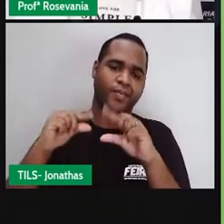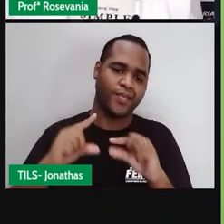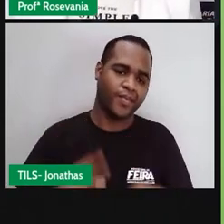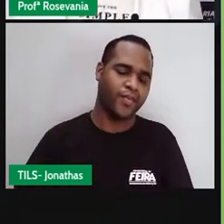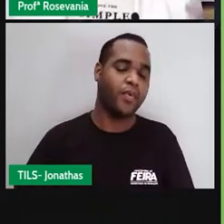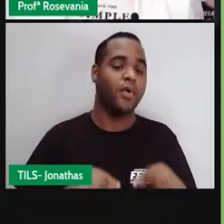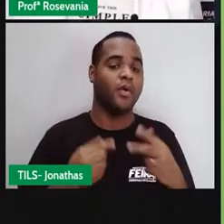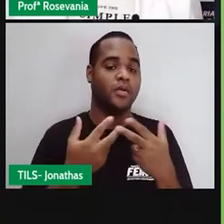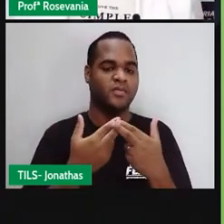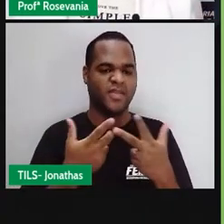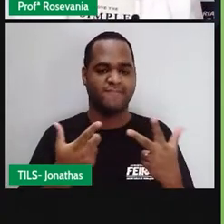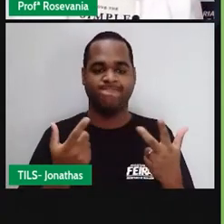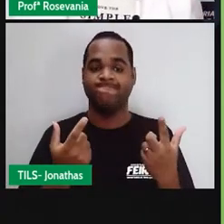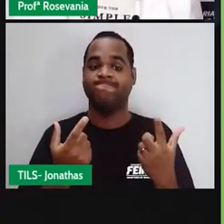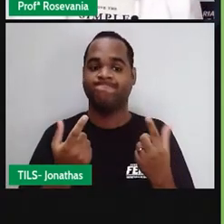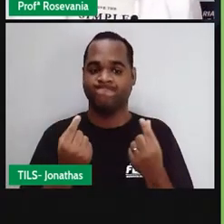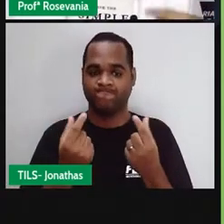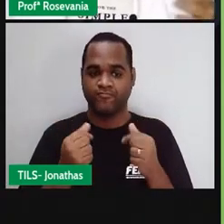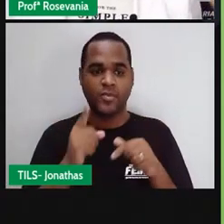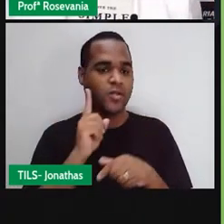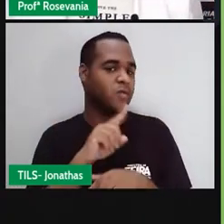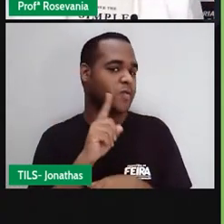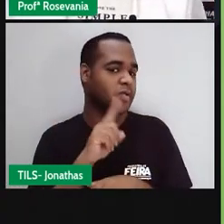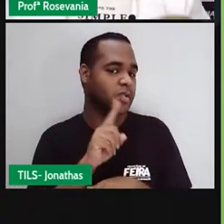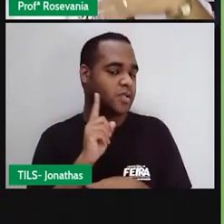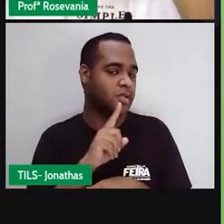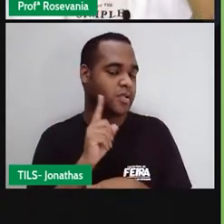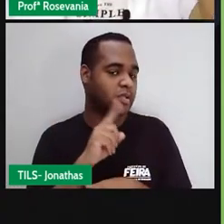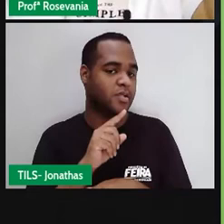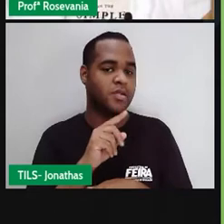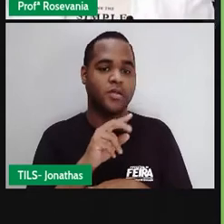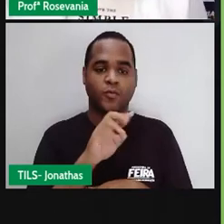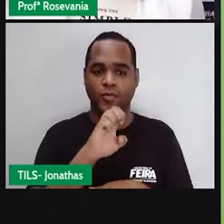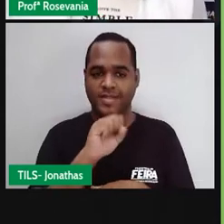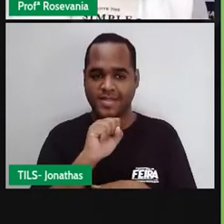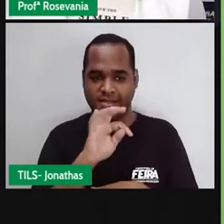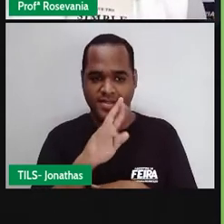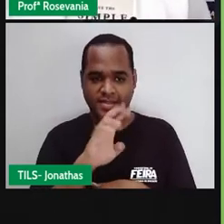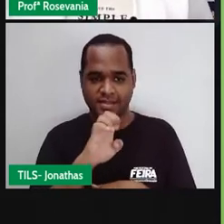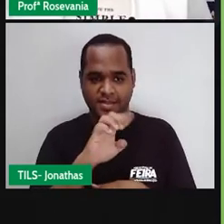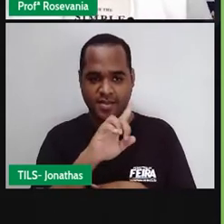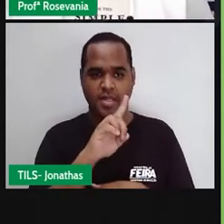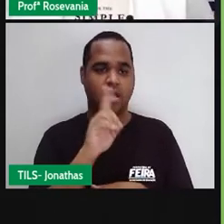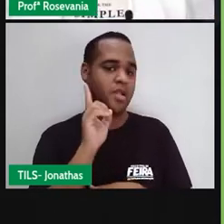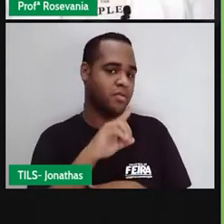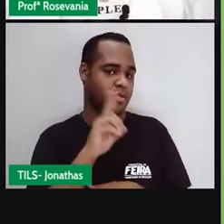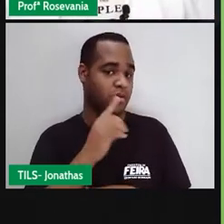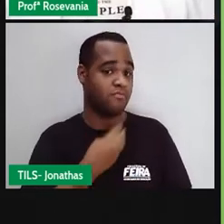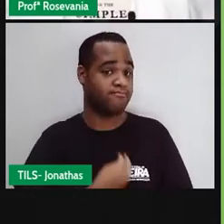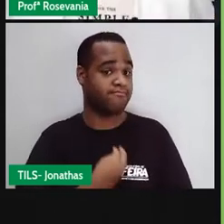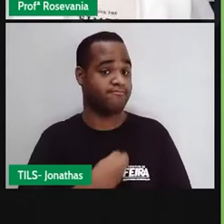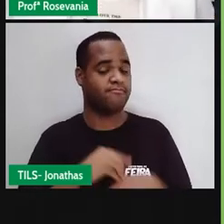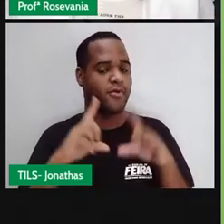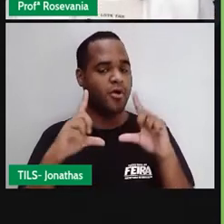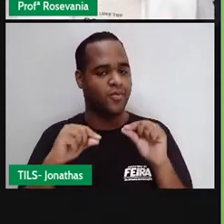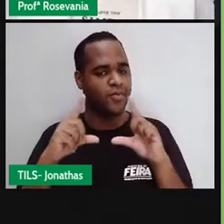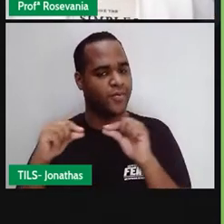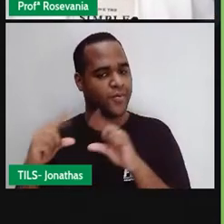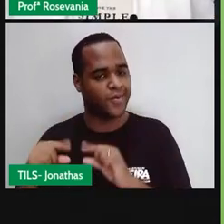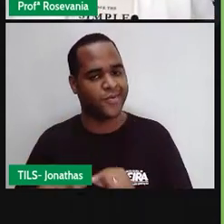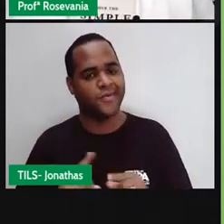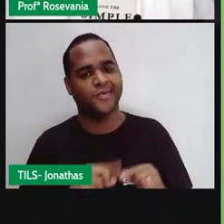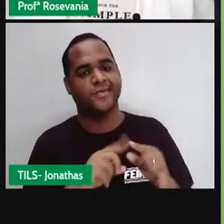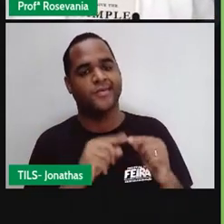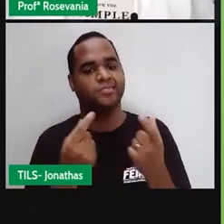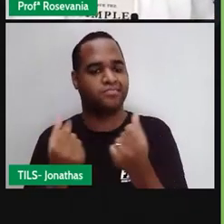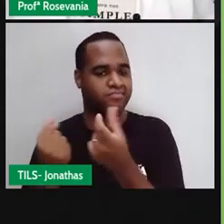de valores, a Bolsa de Valores de Nova York quebrou, e isso gerou um caos total na economia